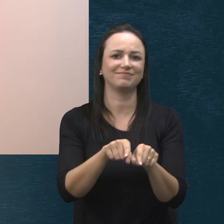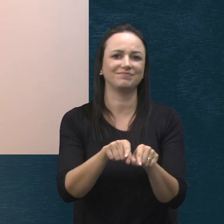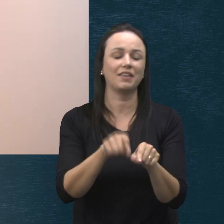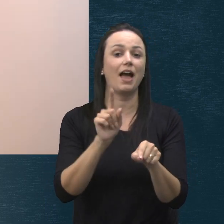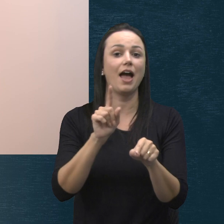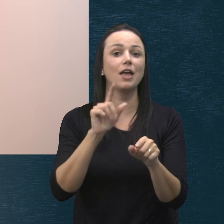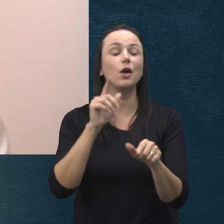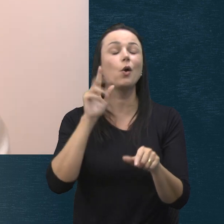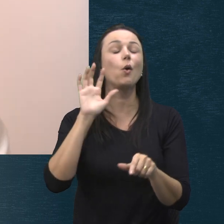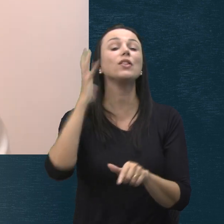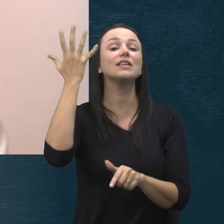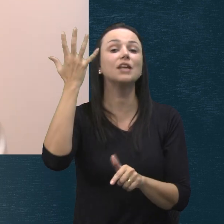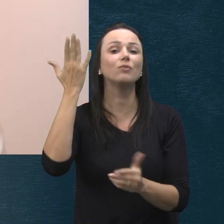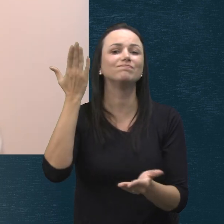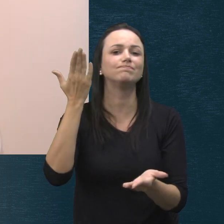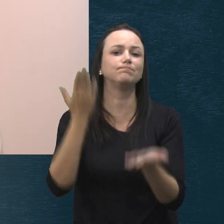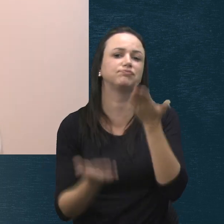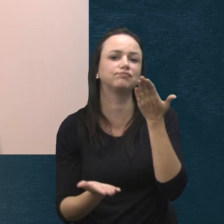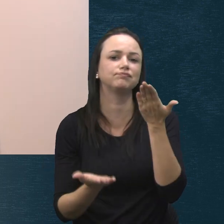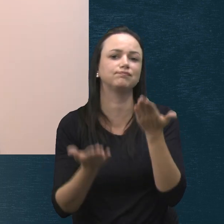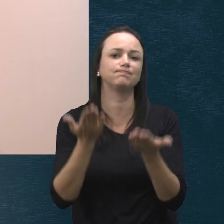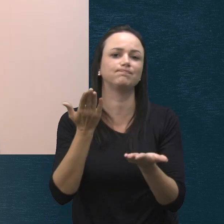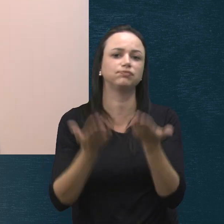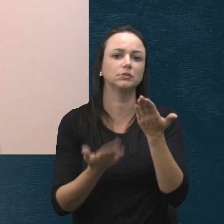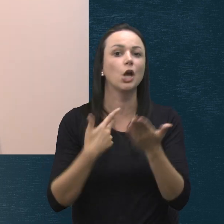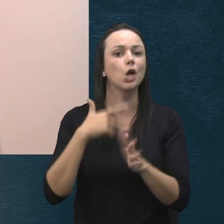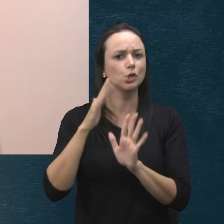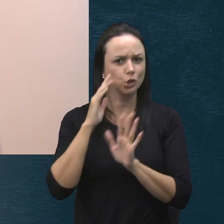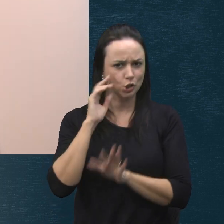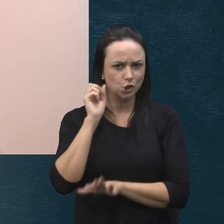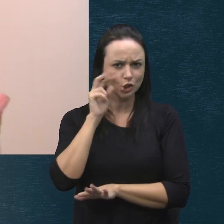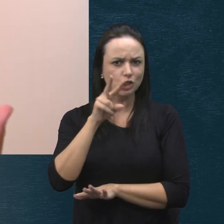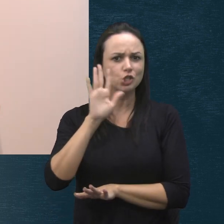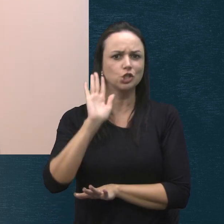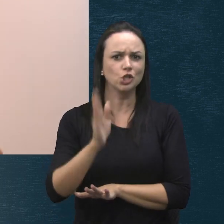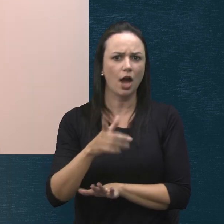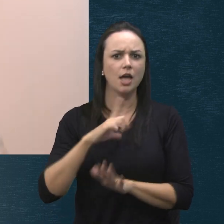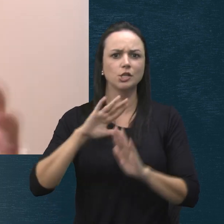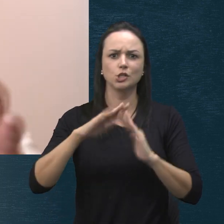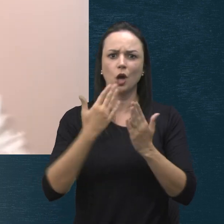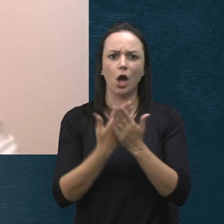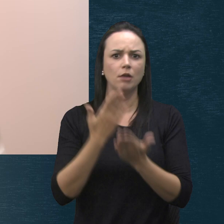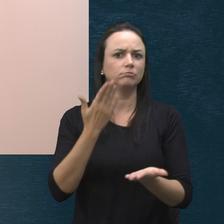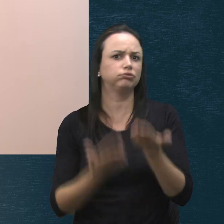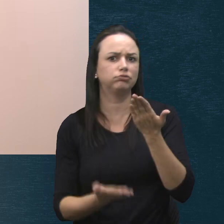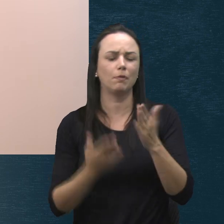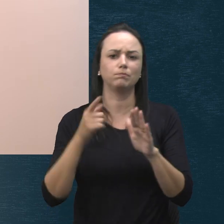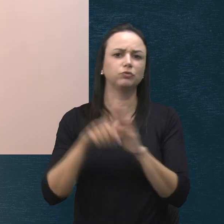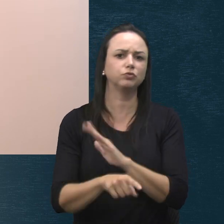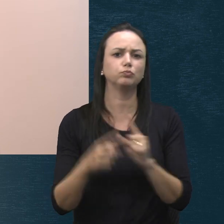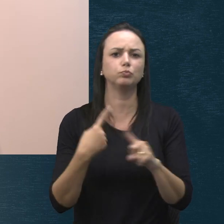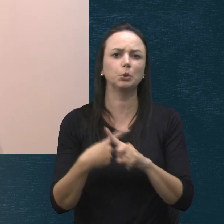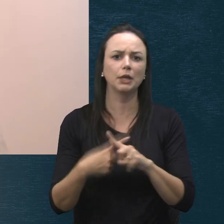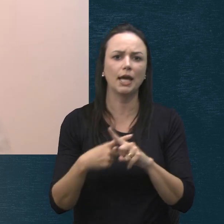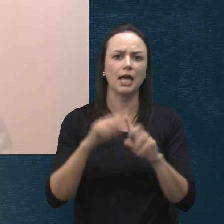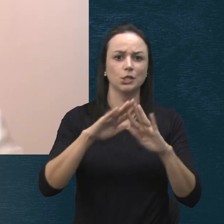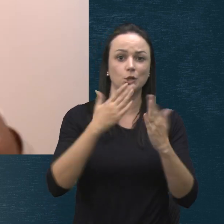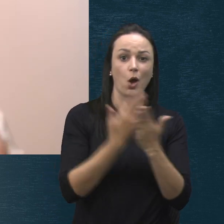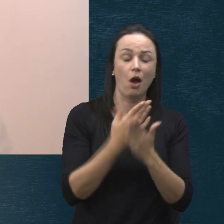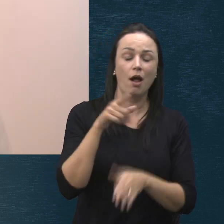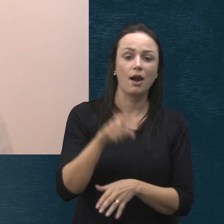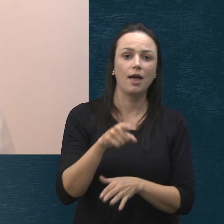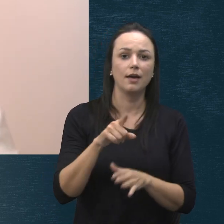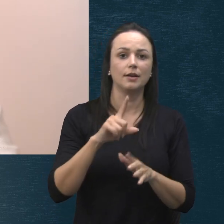causou um desequilíbrio. Eu já vi escola que teve um desequilíbrio profundo. Porque o que acontece é o seguinte, ela vai tendo